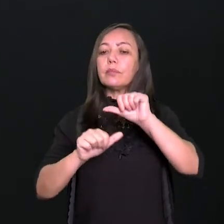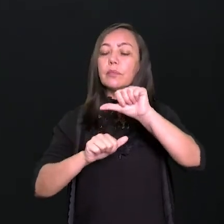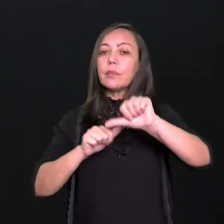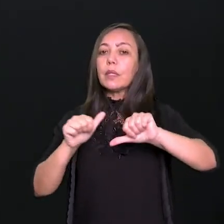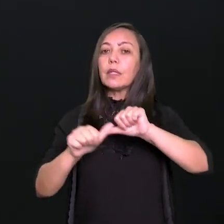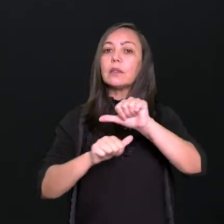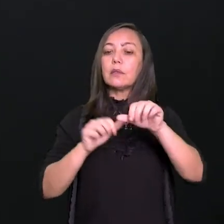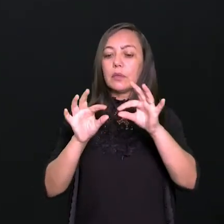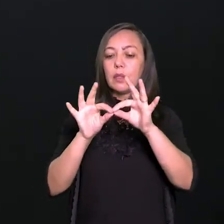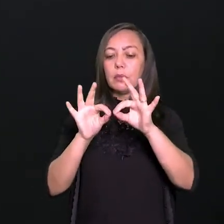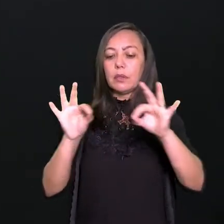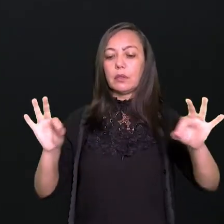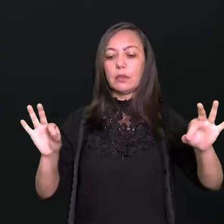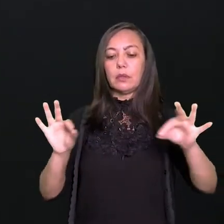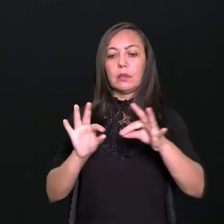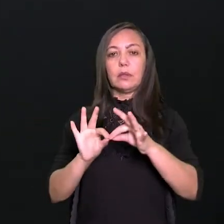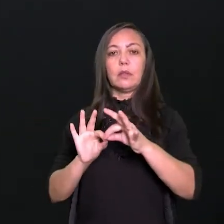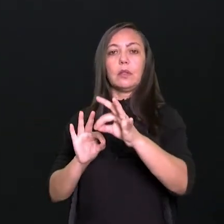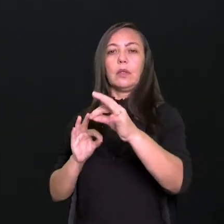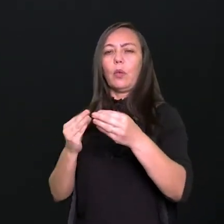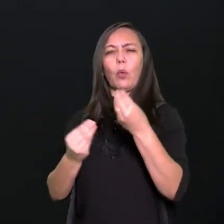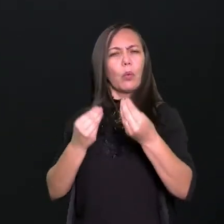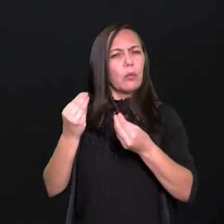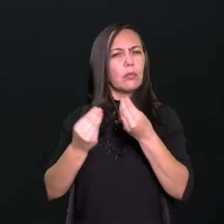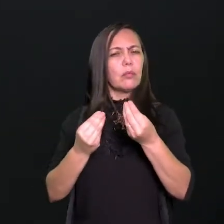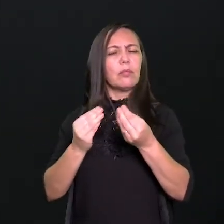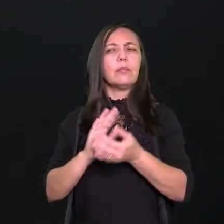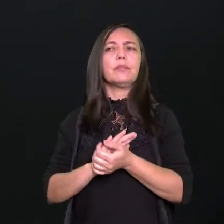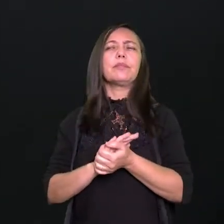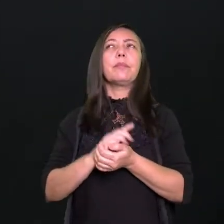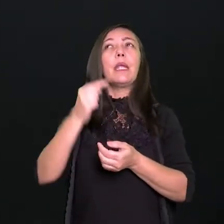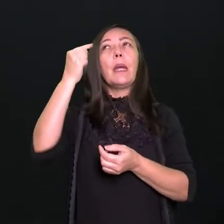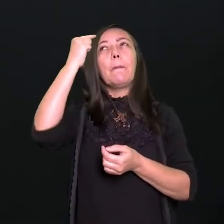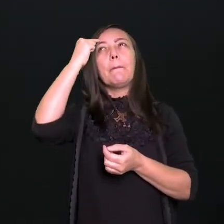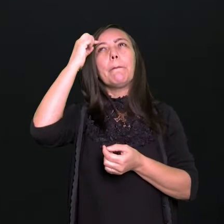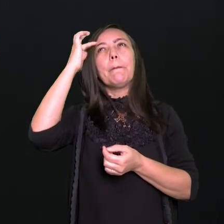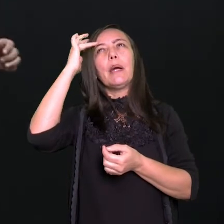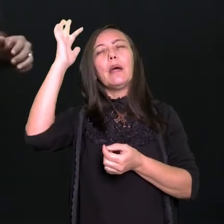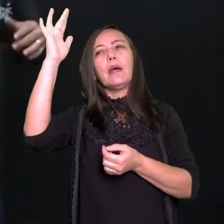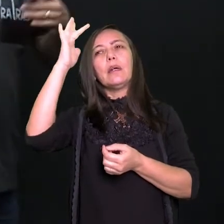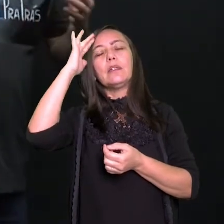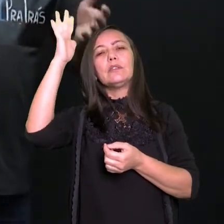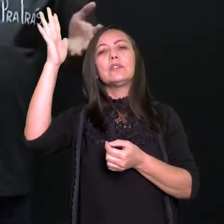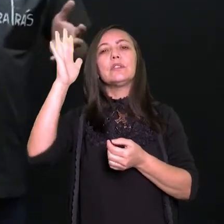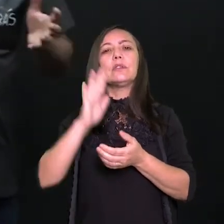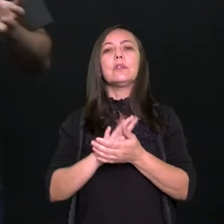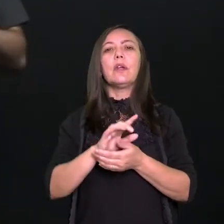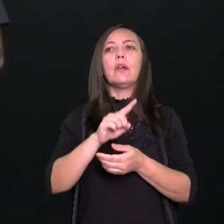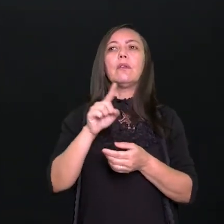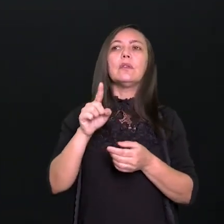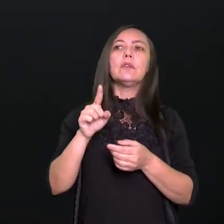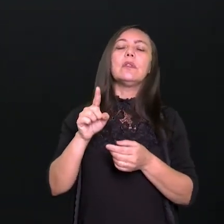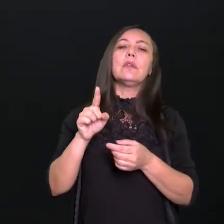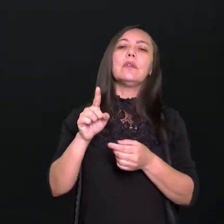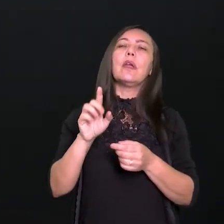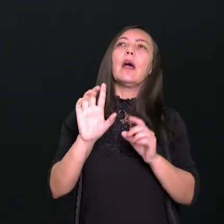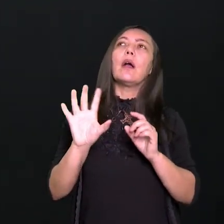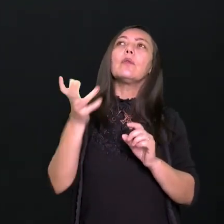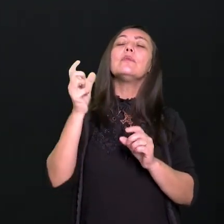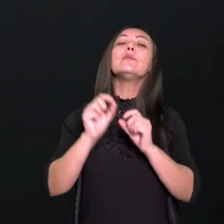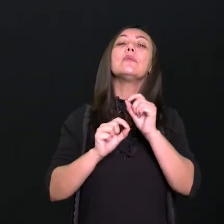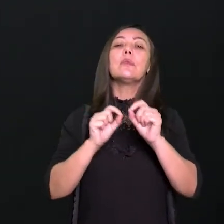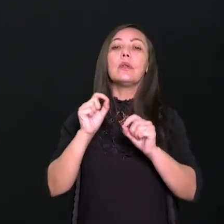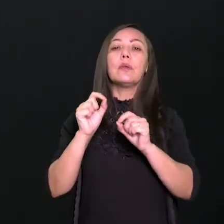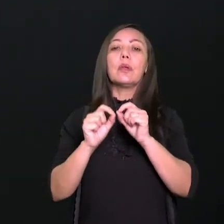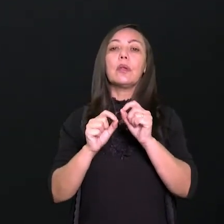transformação das medidas de comprimento. Como assim? Imaginemos que, de repente, você tem uma situação